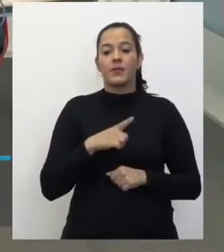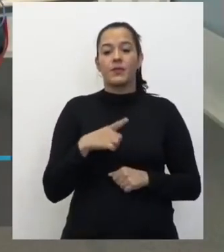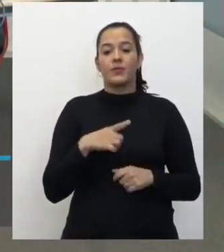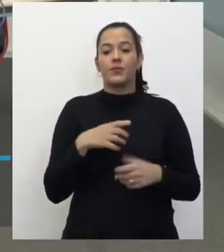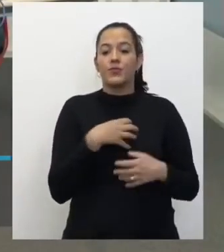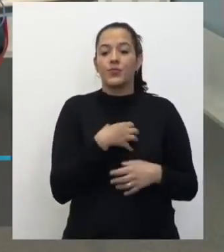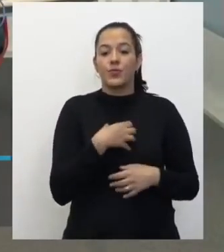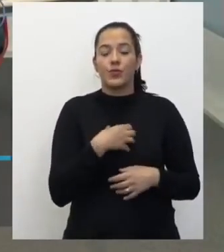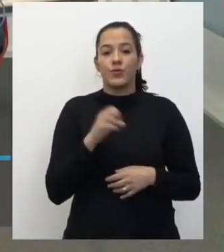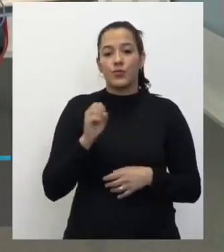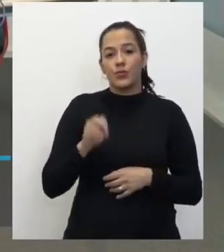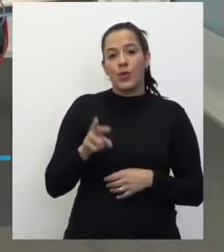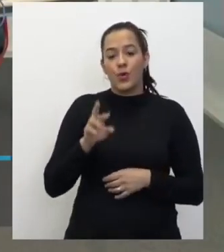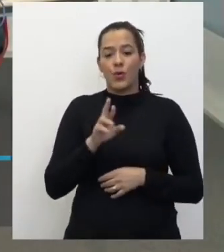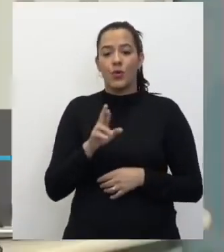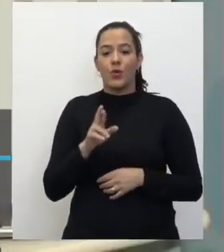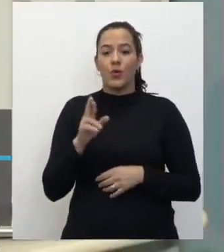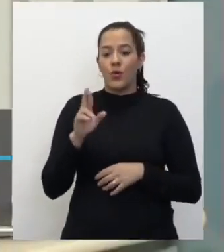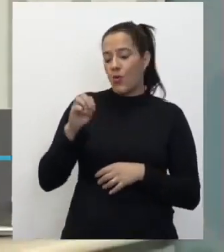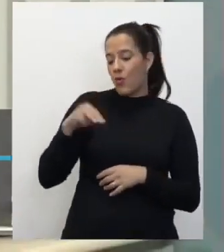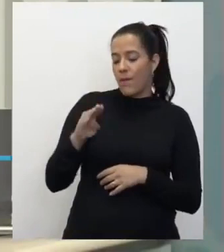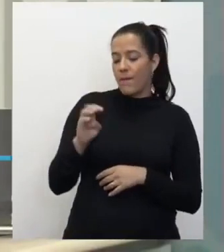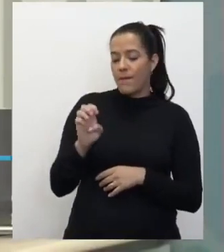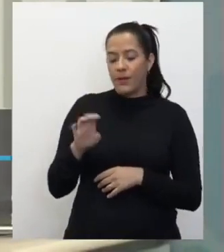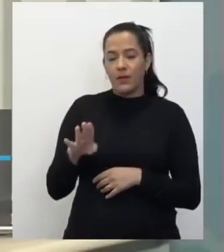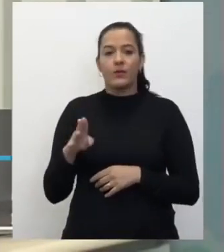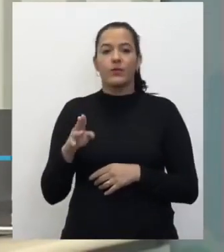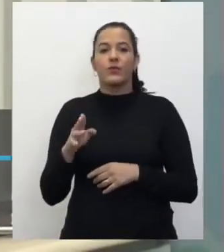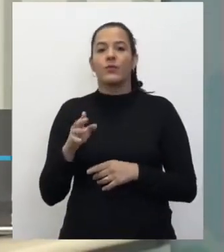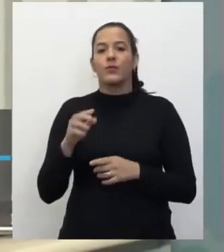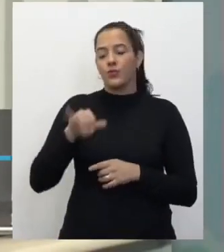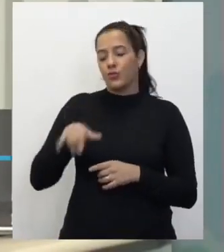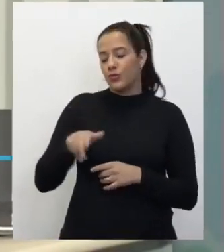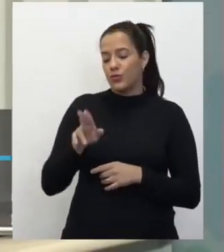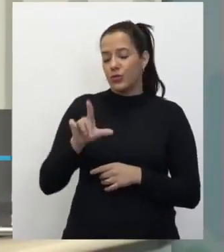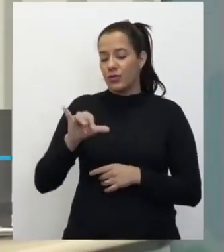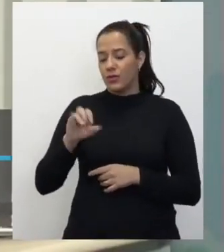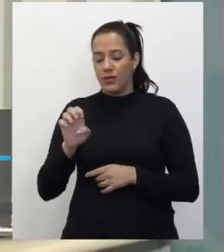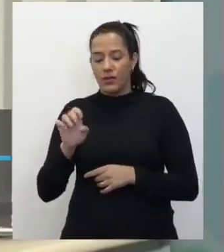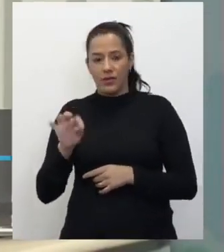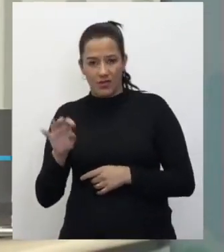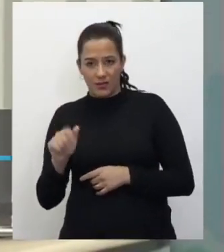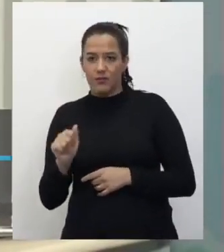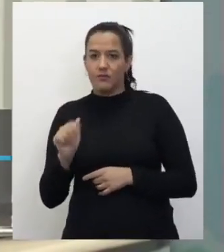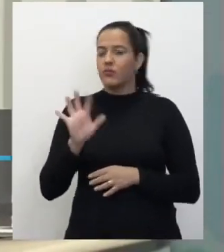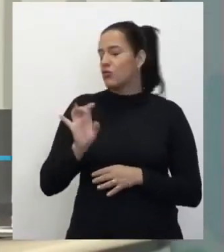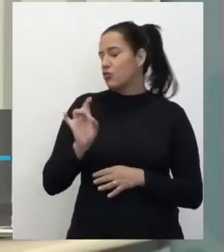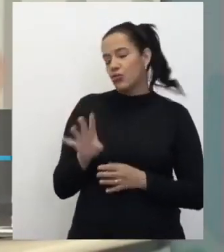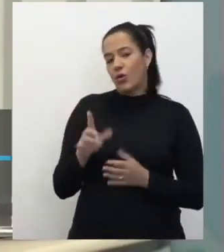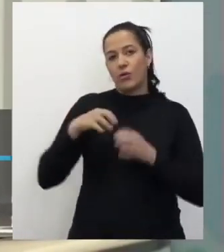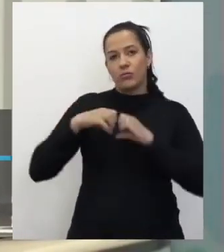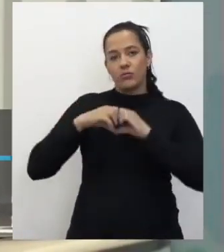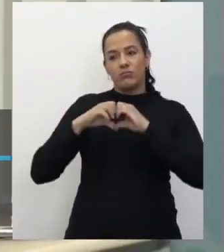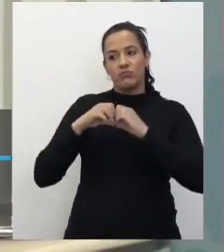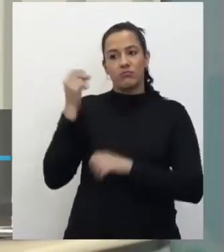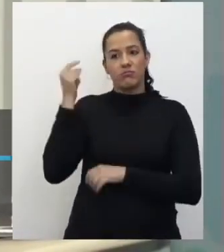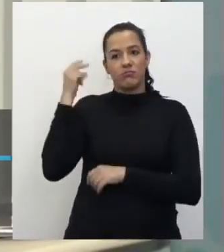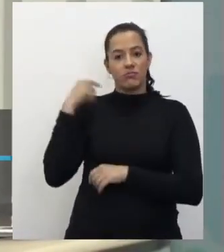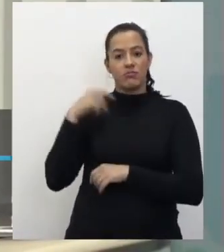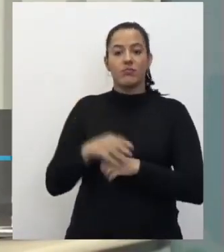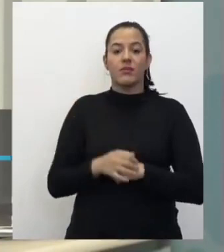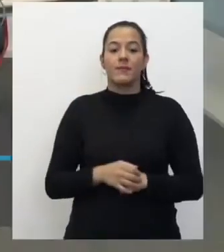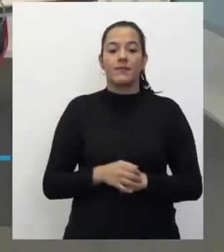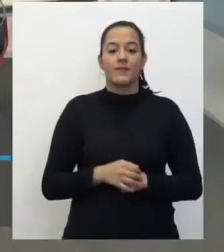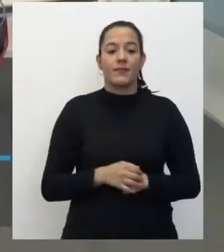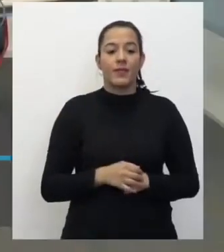só Romeu e Julieta, aquelas coisas mais básicas. Macbeth, eu preciso ver. Ai, Meu marido gosta, legal. Eu vou procurar. E é pequenininho, tem versão